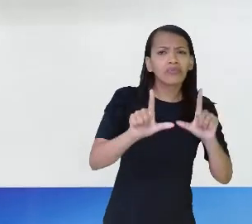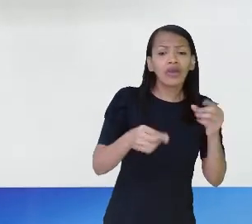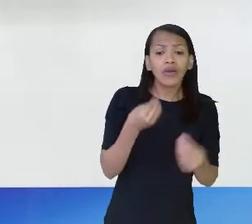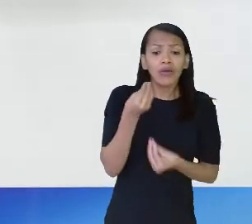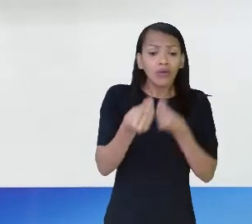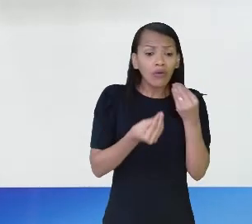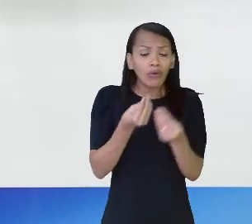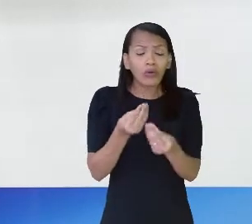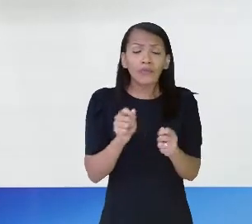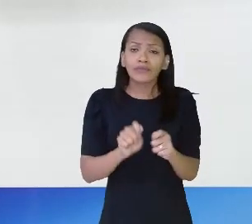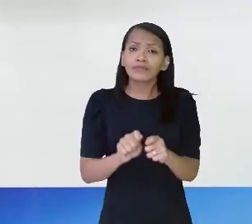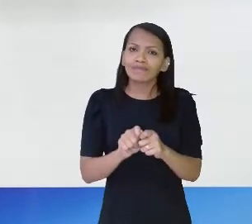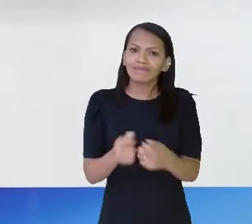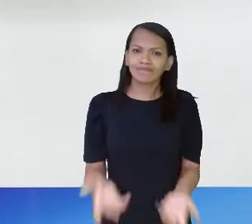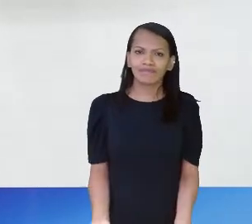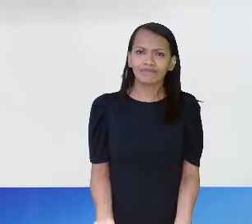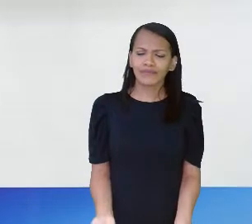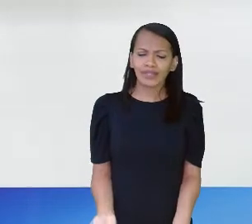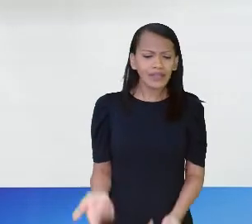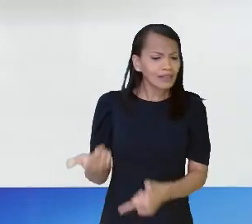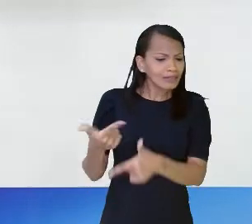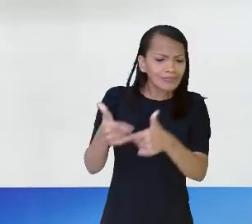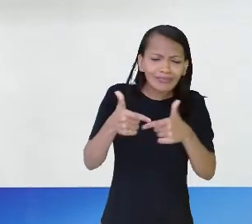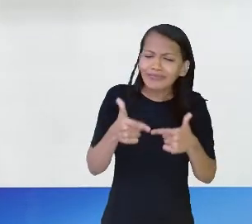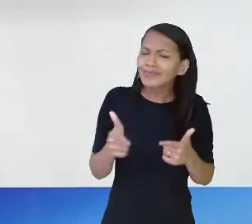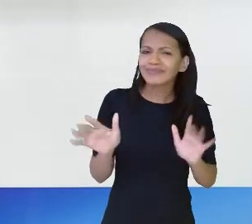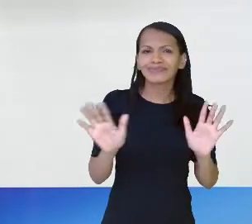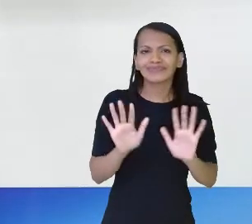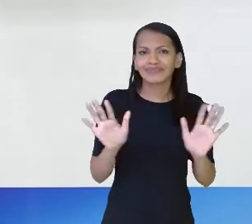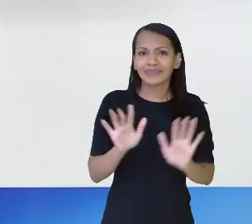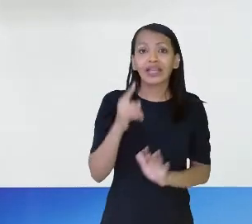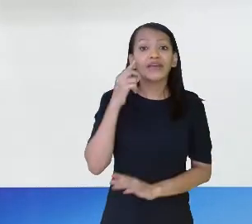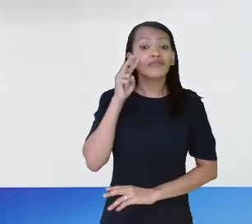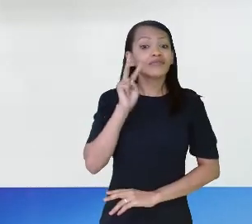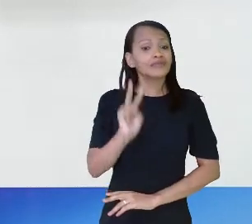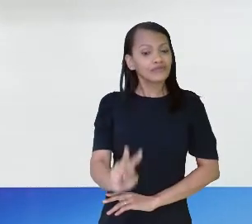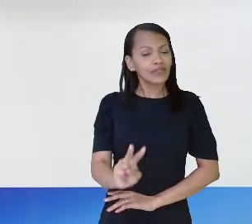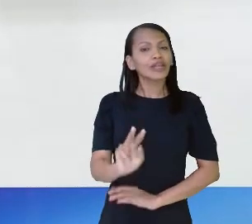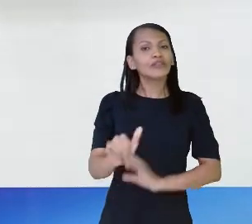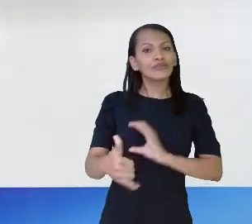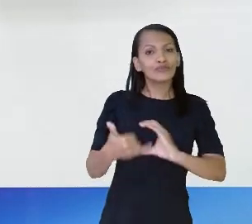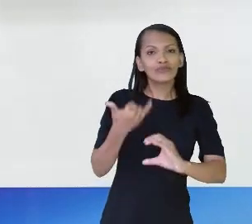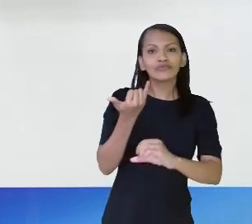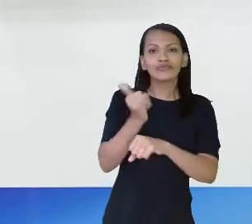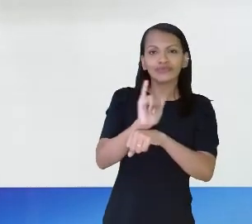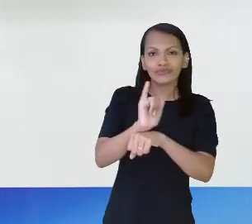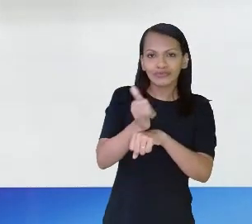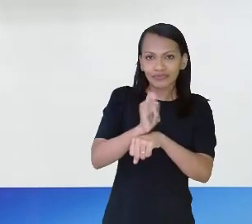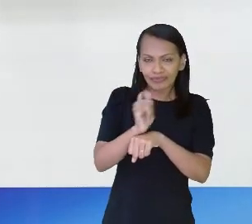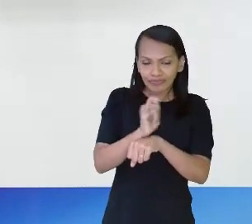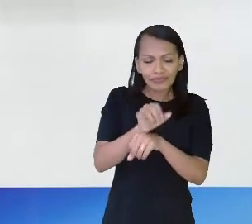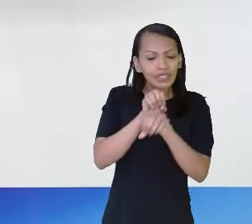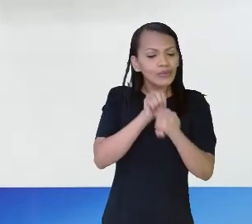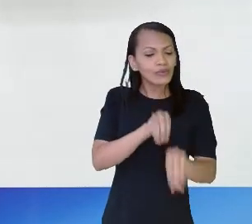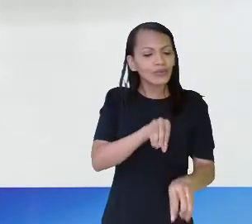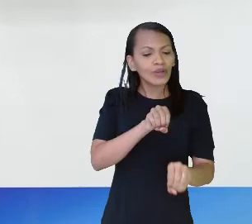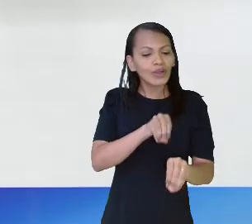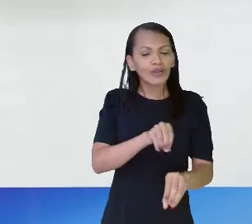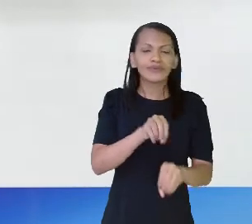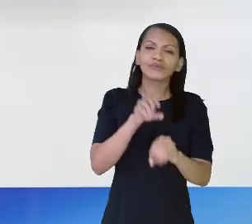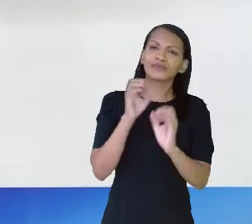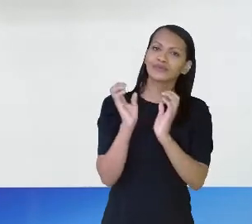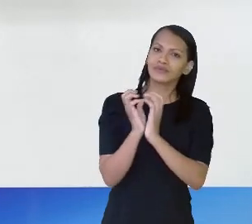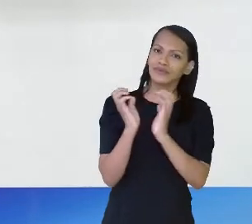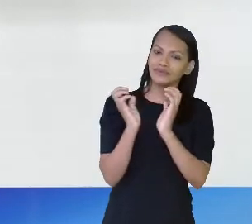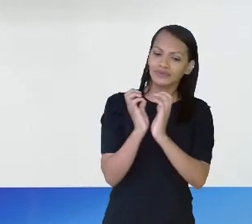eu faço? Não tem desculpa. Vai lá no YouTube, acessa o canal do Educa Recife e